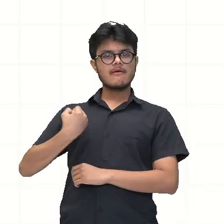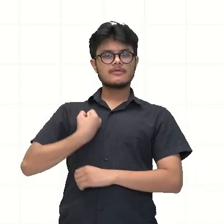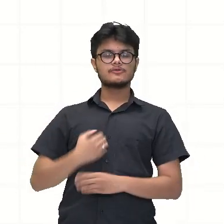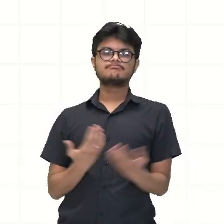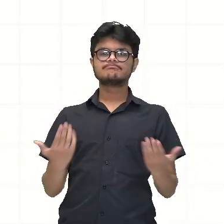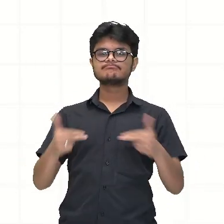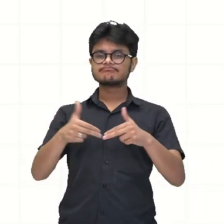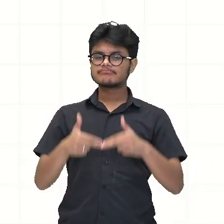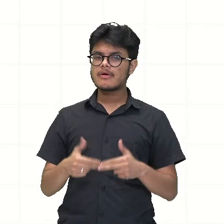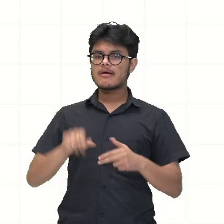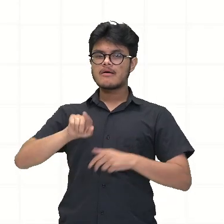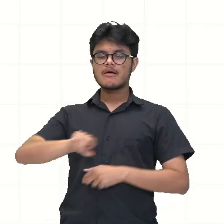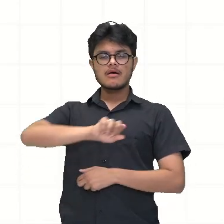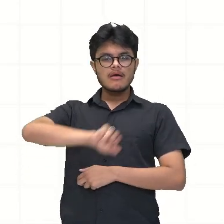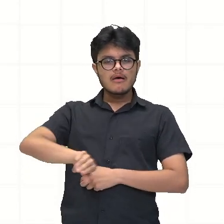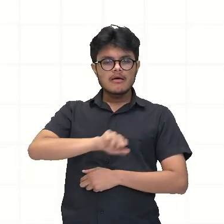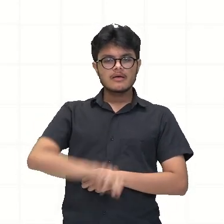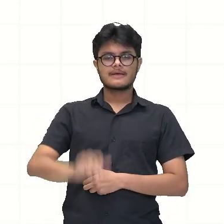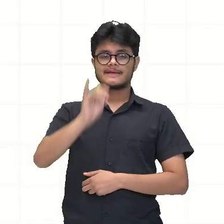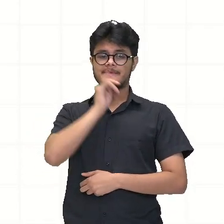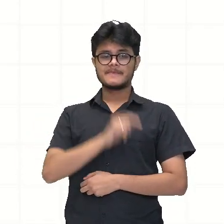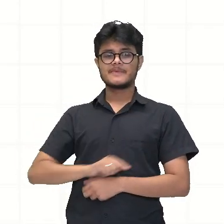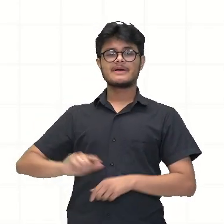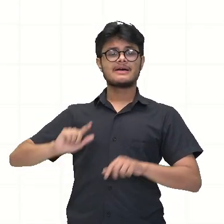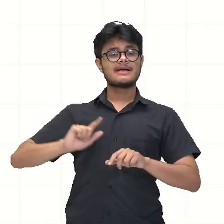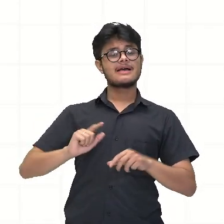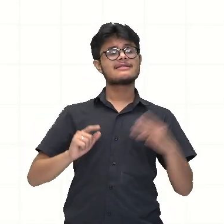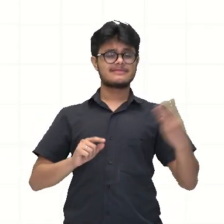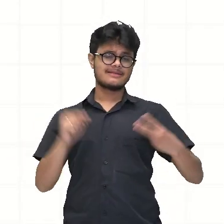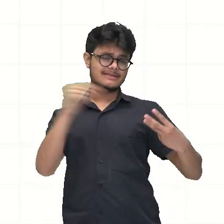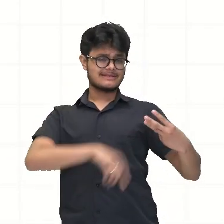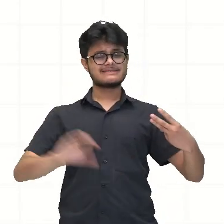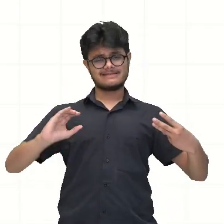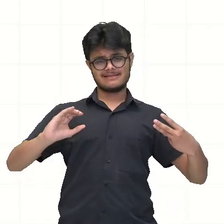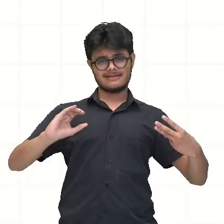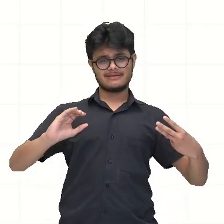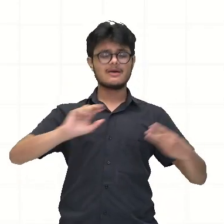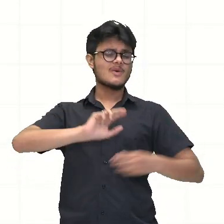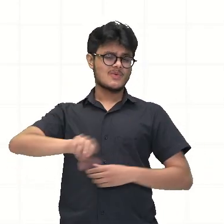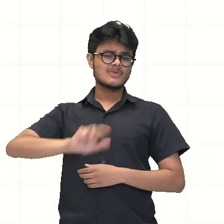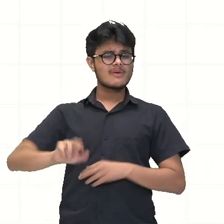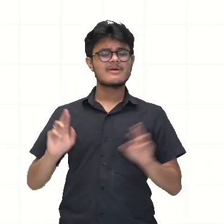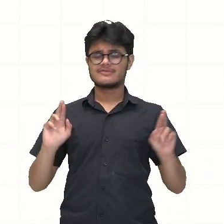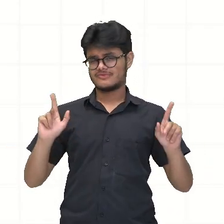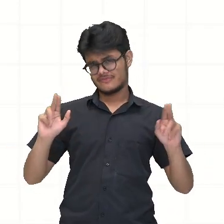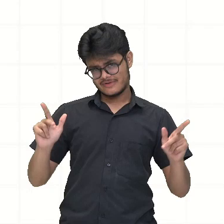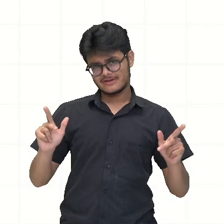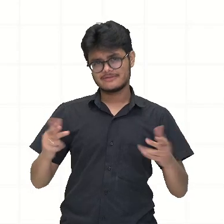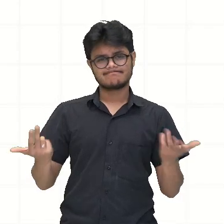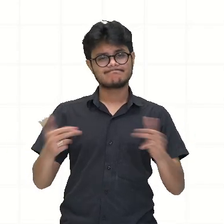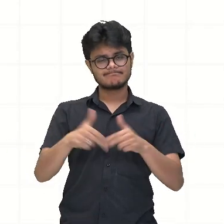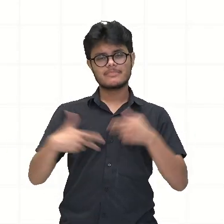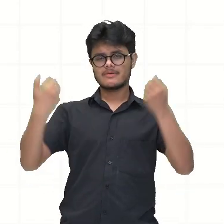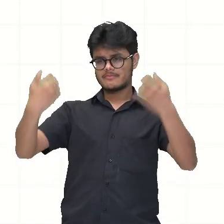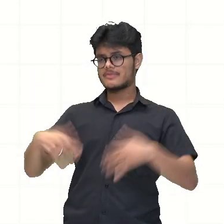única afirmativa que não pode ser considerada verdadeira é a terceira, que é a letra C, né? Aqui só está respondendo para vocês